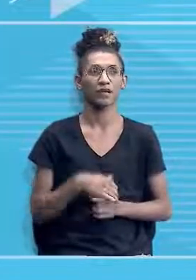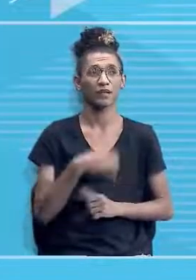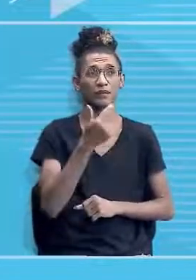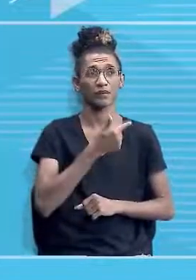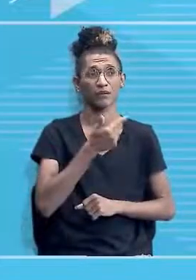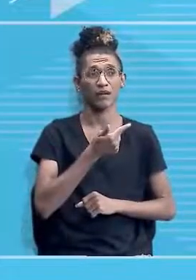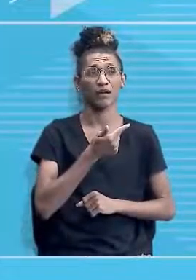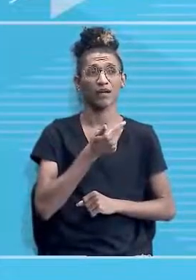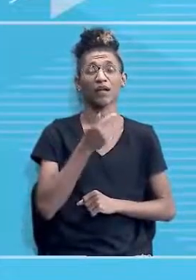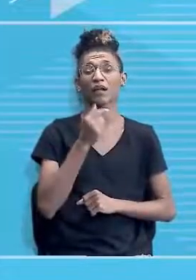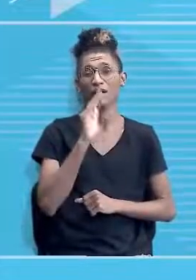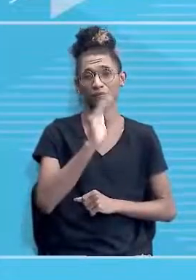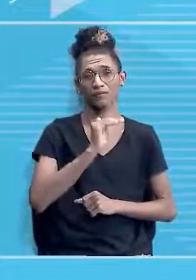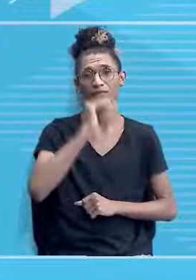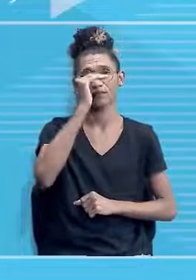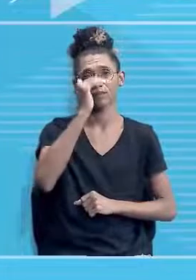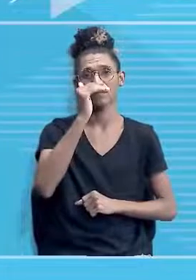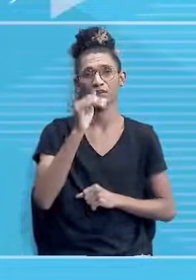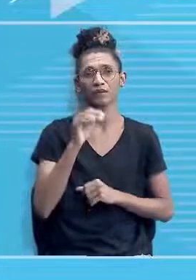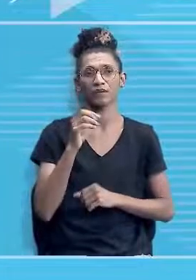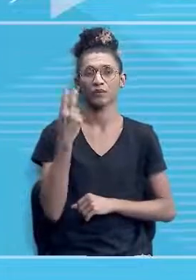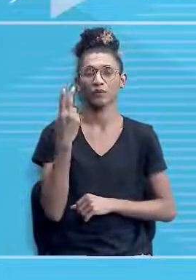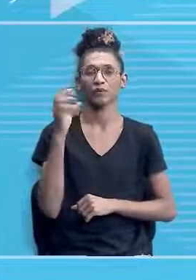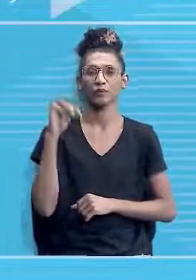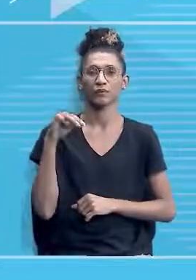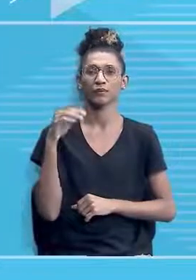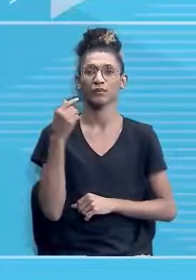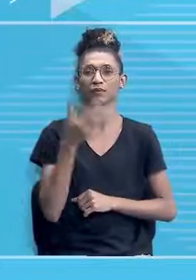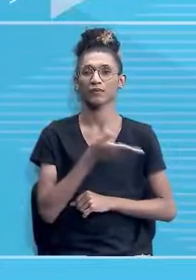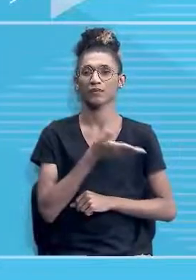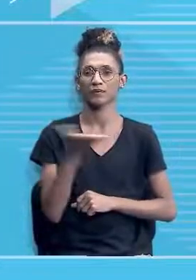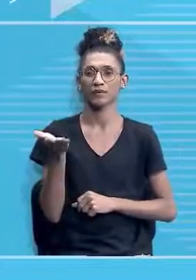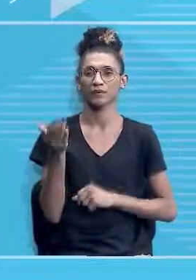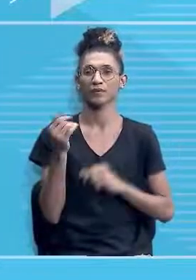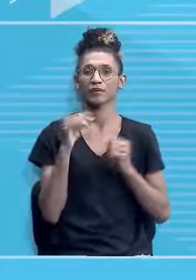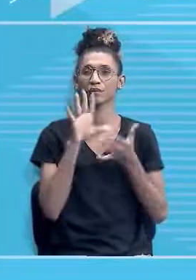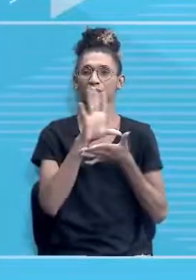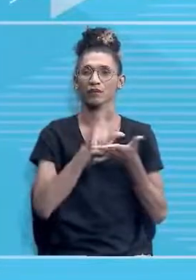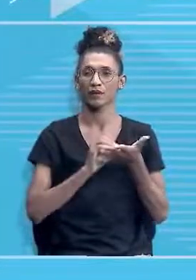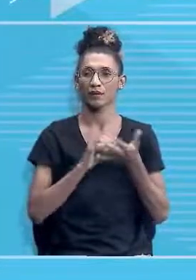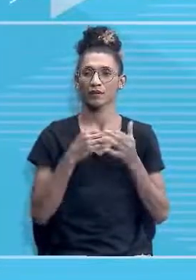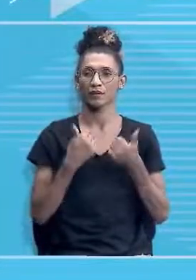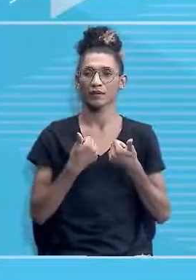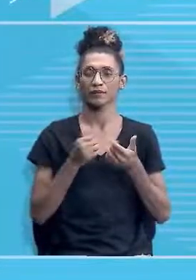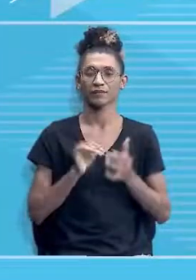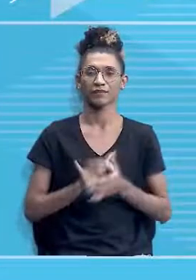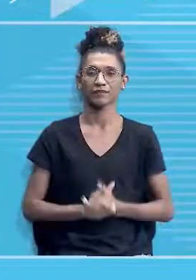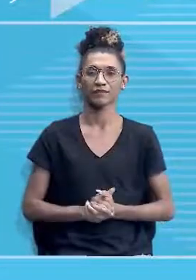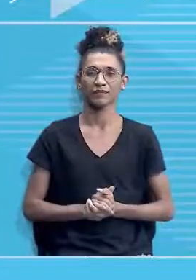secundária que ganha Tá bom vamos colocar dois minutinhos aí já que tem mais conteúdo